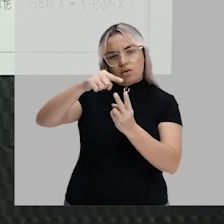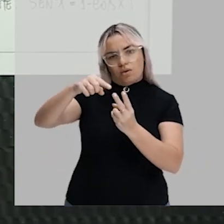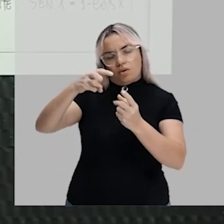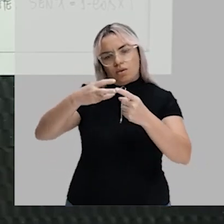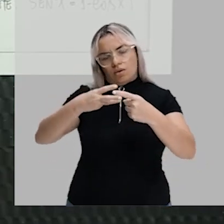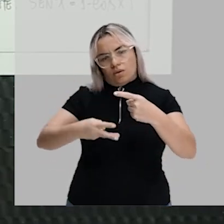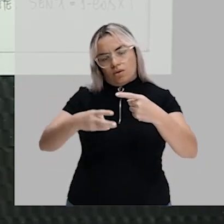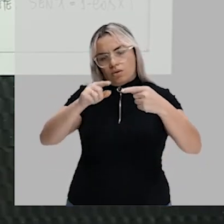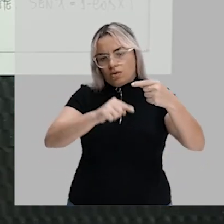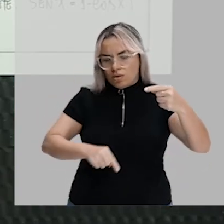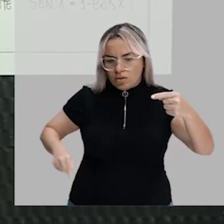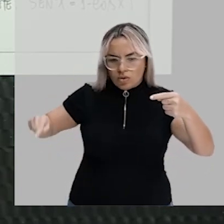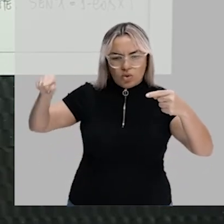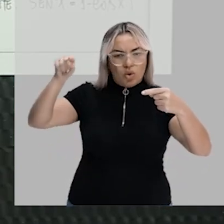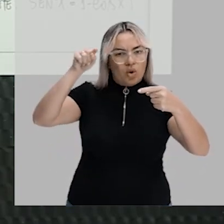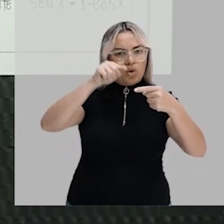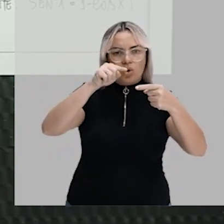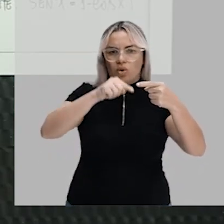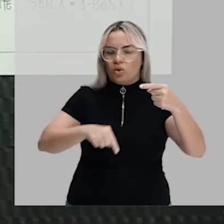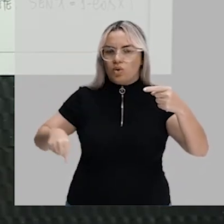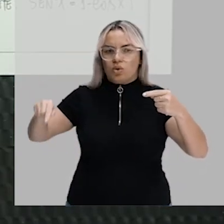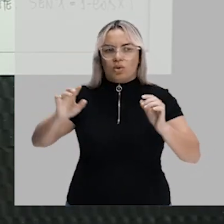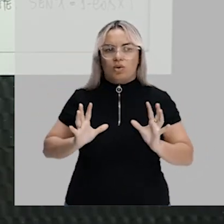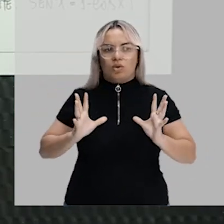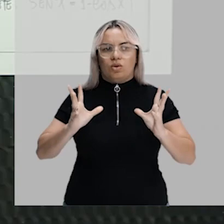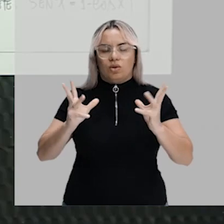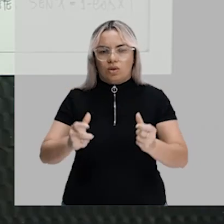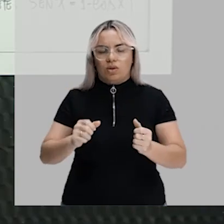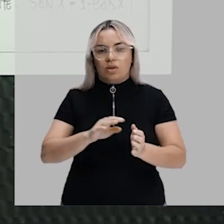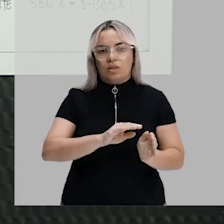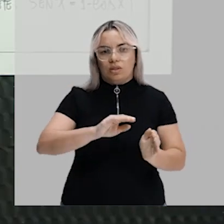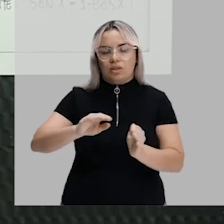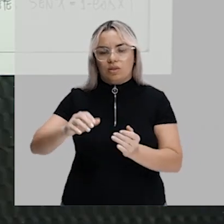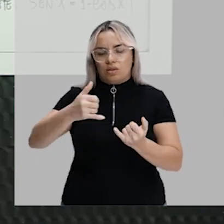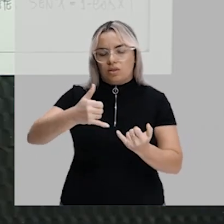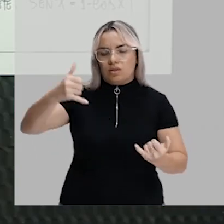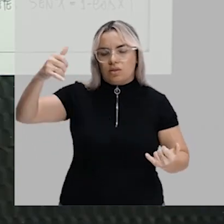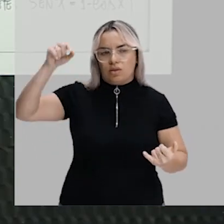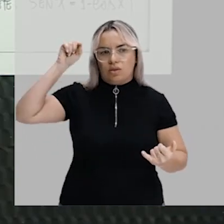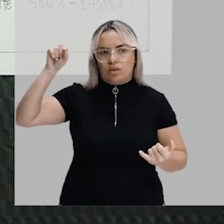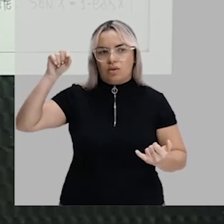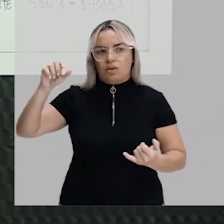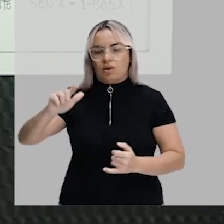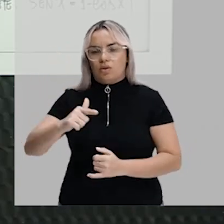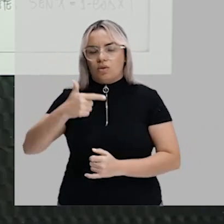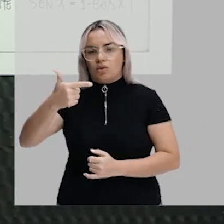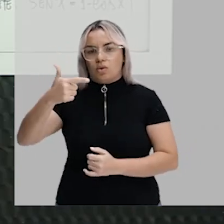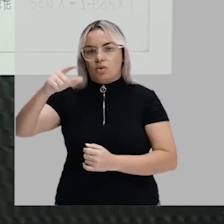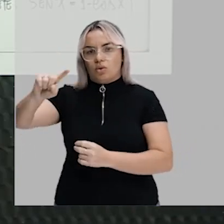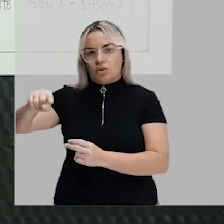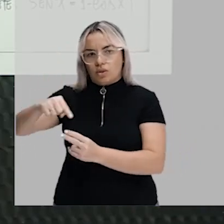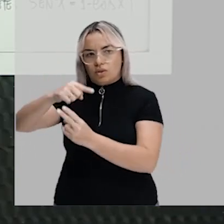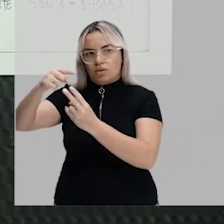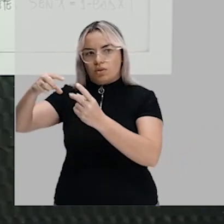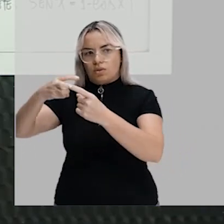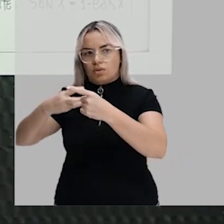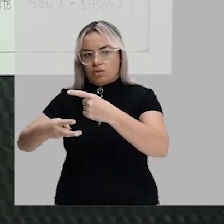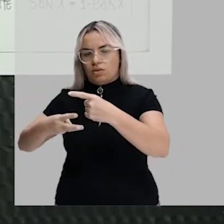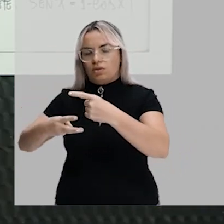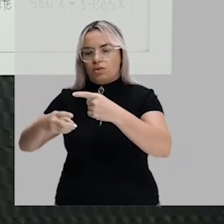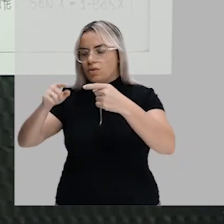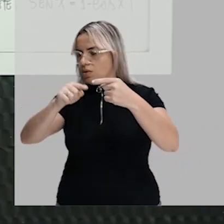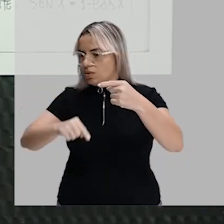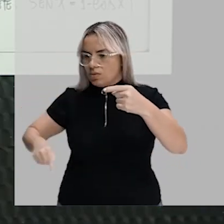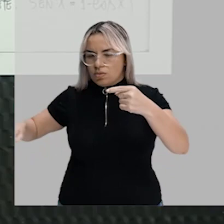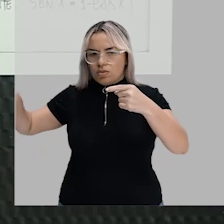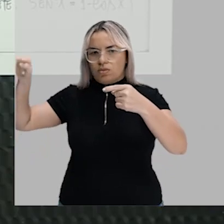so 3 e o o arco de extremidade 2 pi so 3 e todo sros a ele são